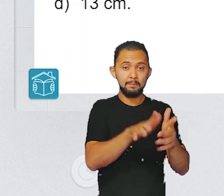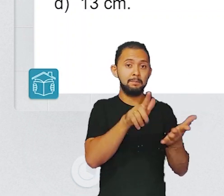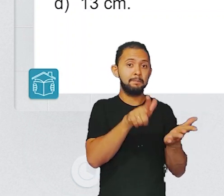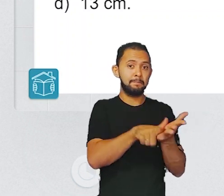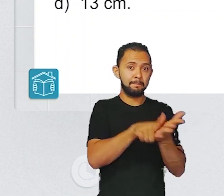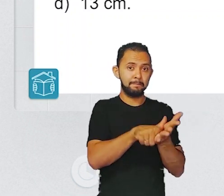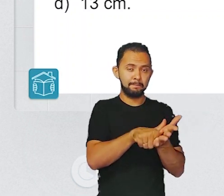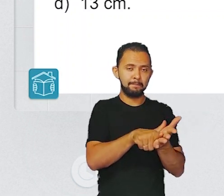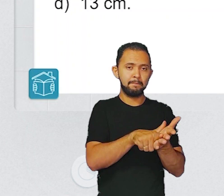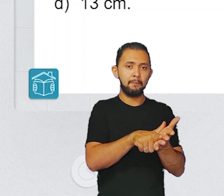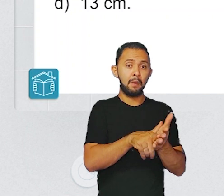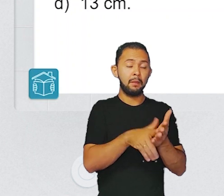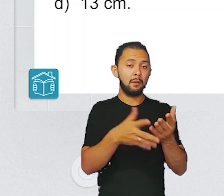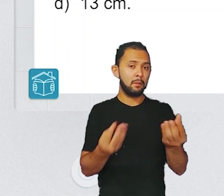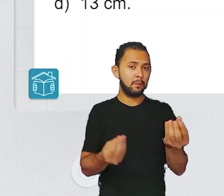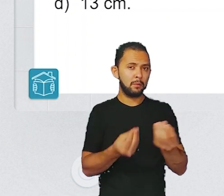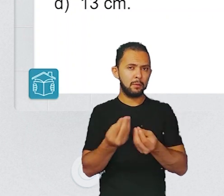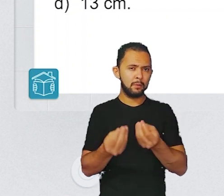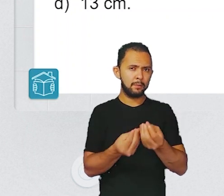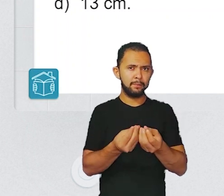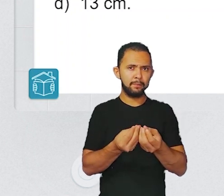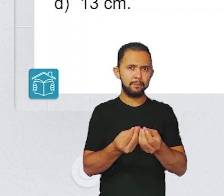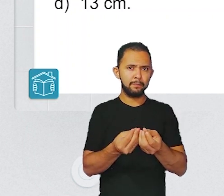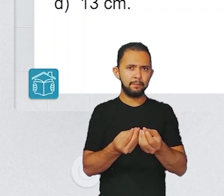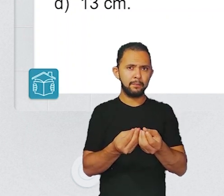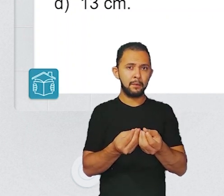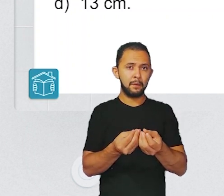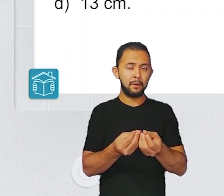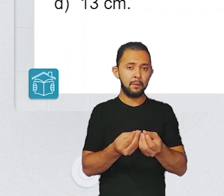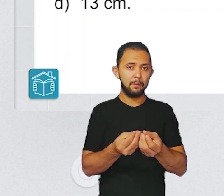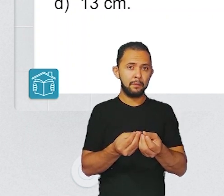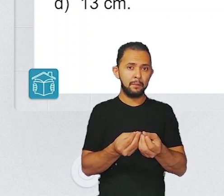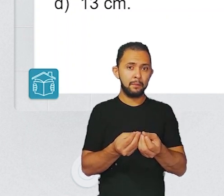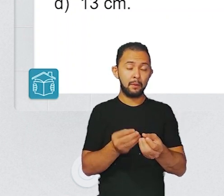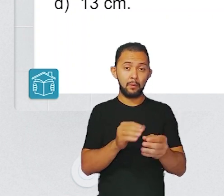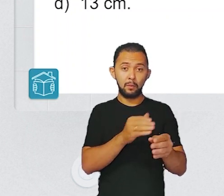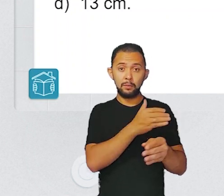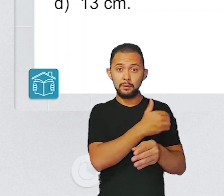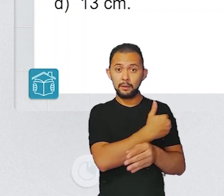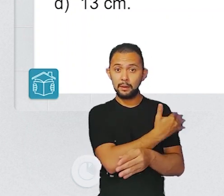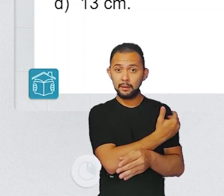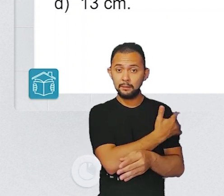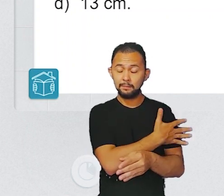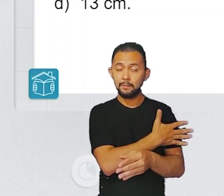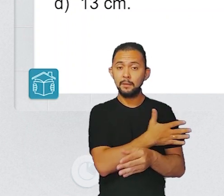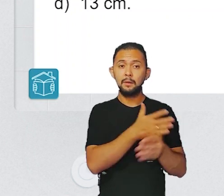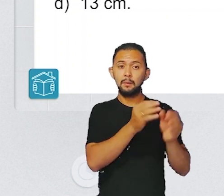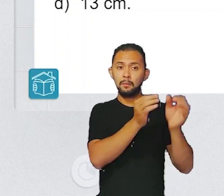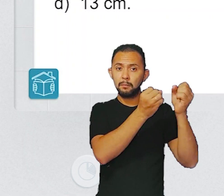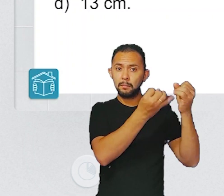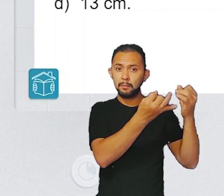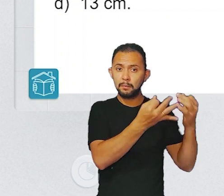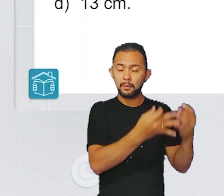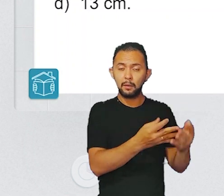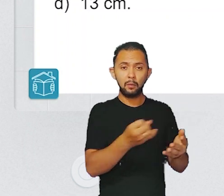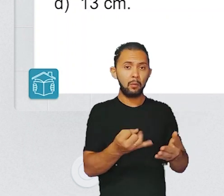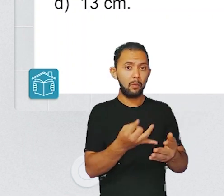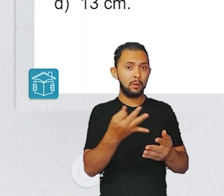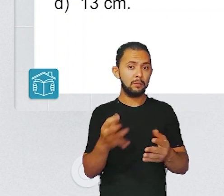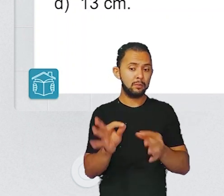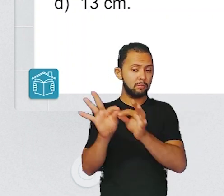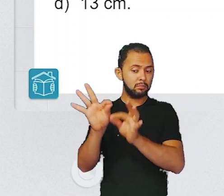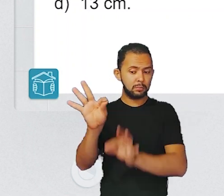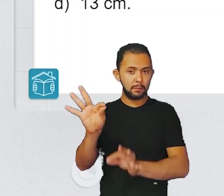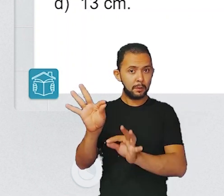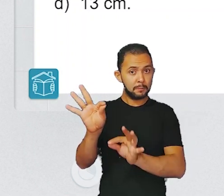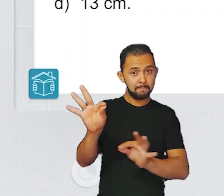para cartão. Assim, o lado dos cartões recortados deverá medir. Aqui, pessoal, é o seguinte, imagine que